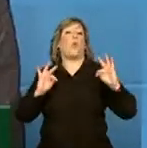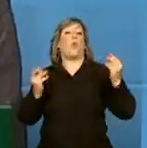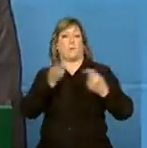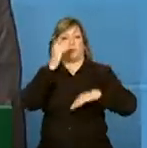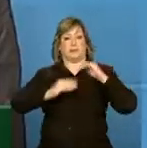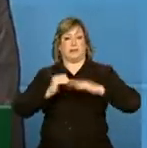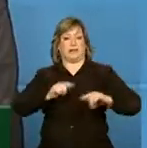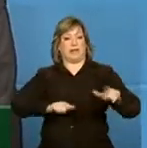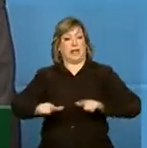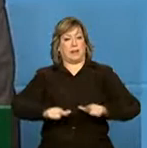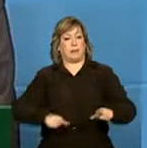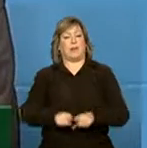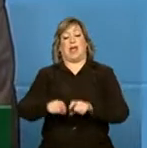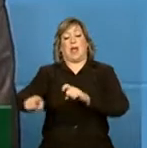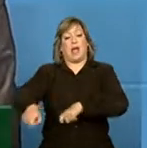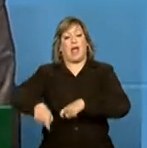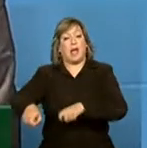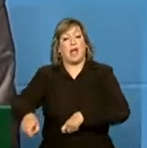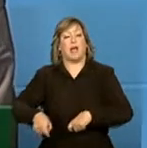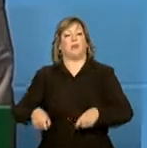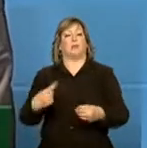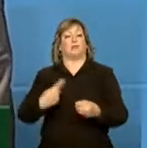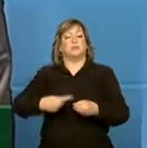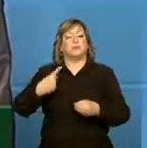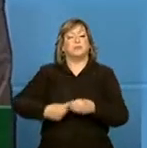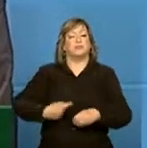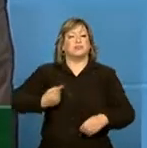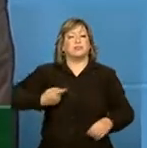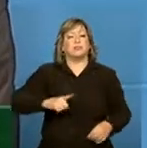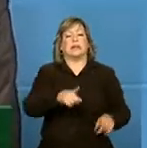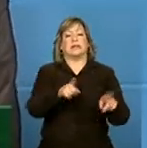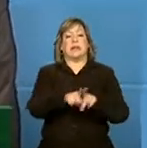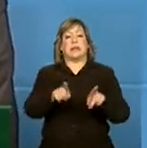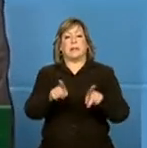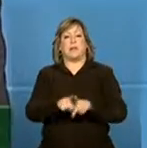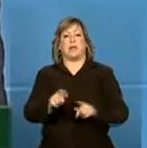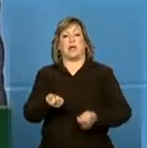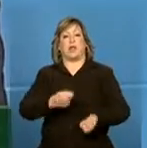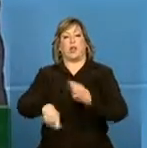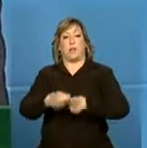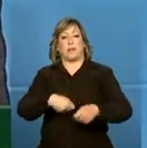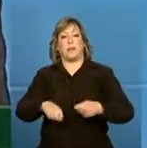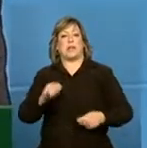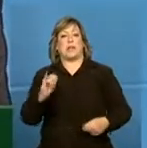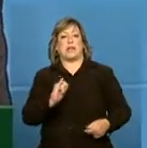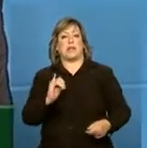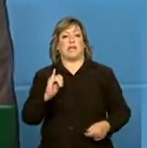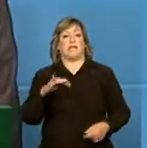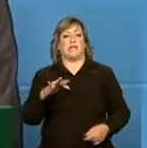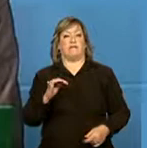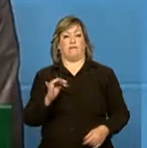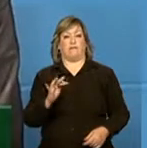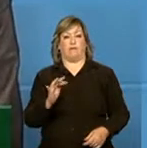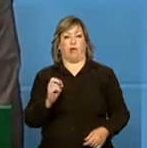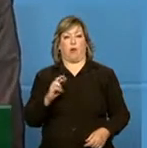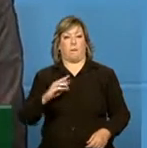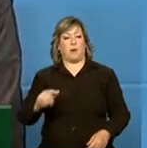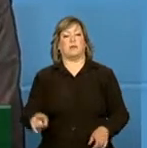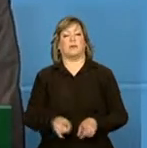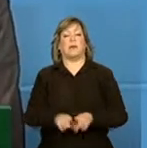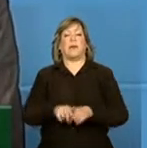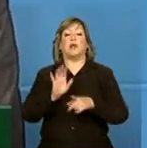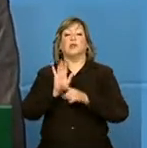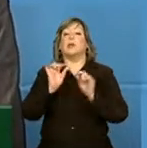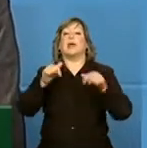inclusive no campo, na área rural, na economia informal, garantindo que o sistema de proteção social proteja quem